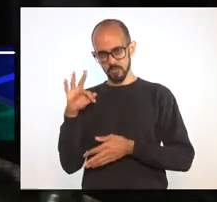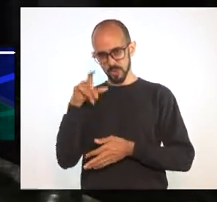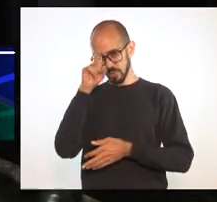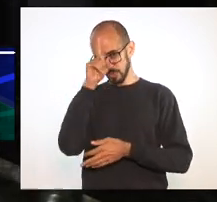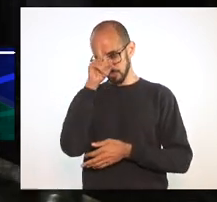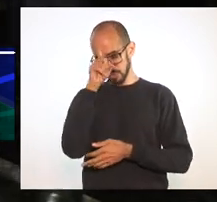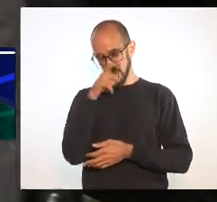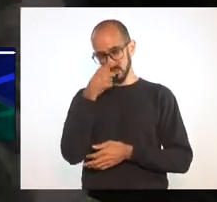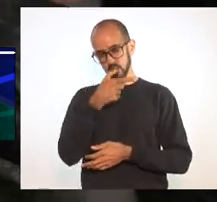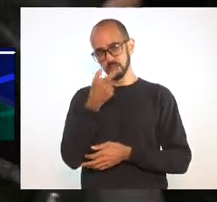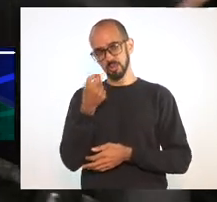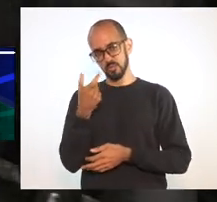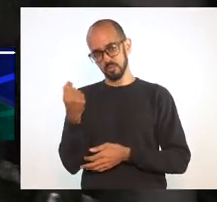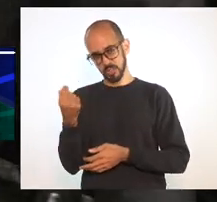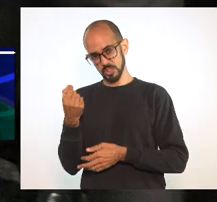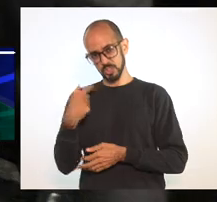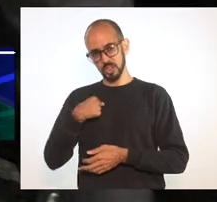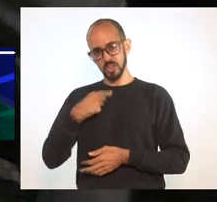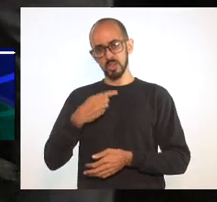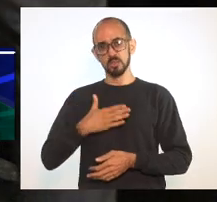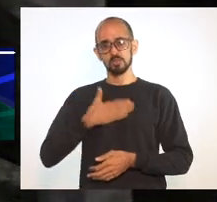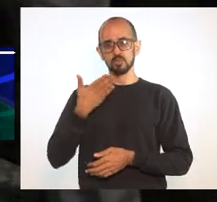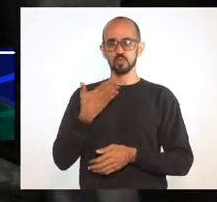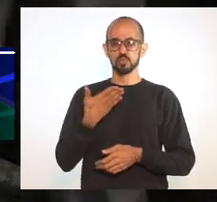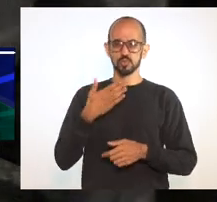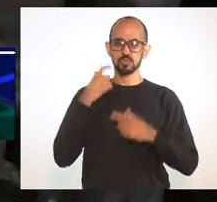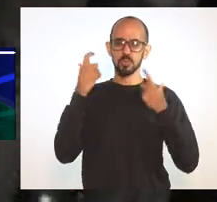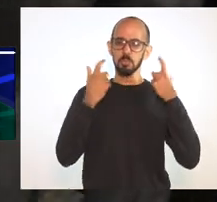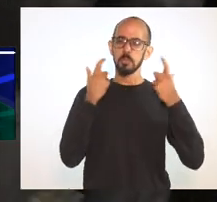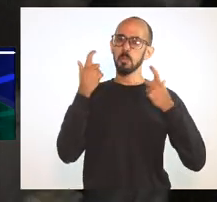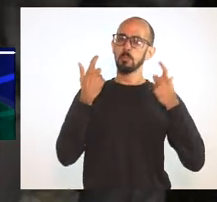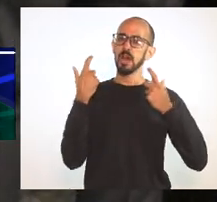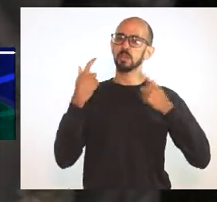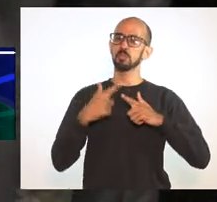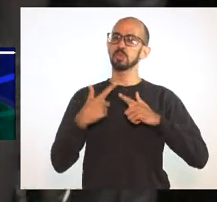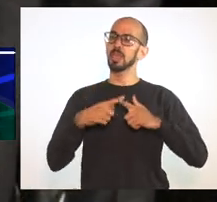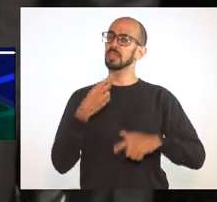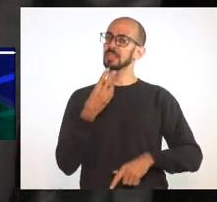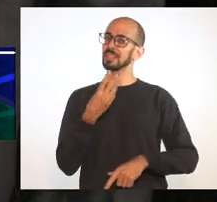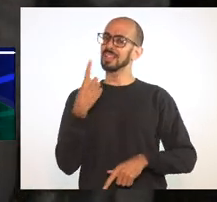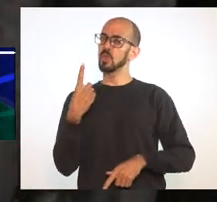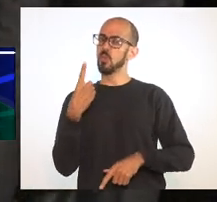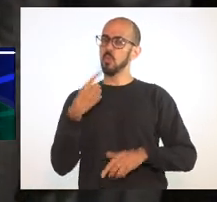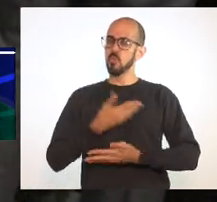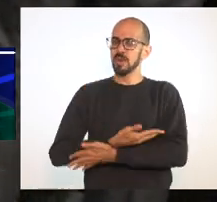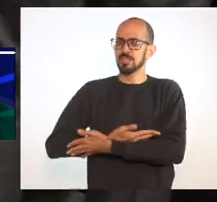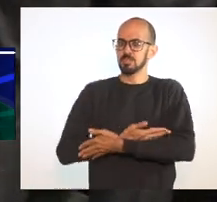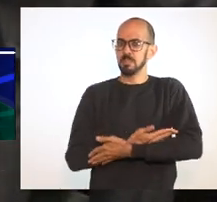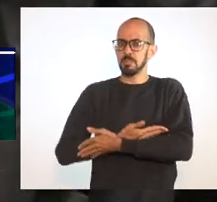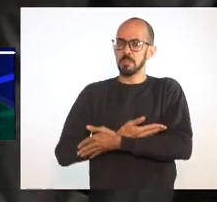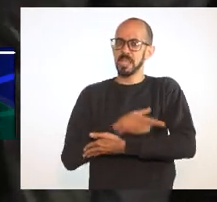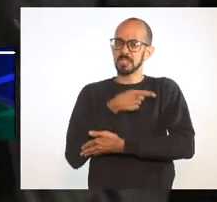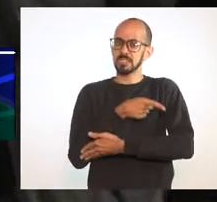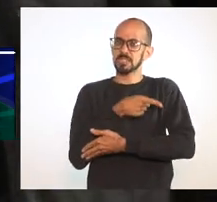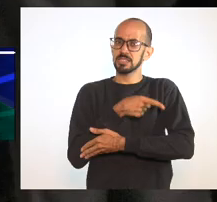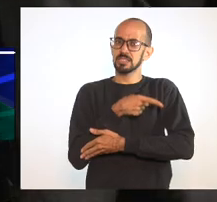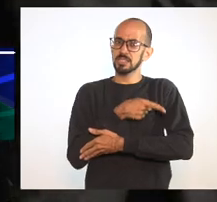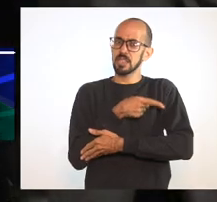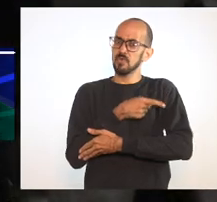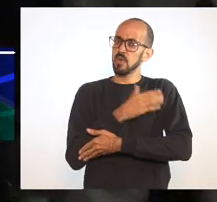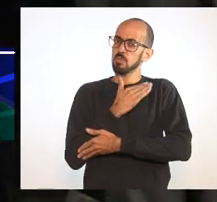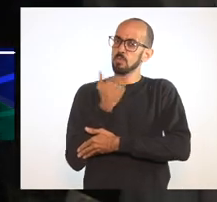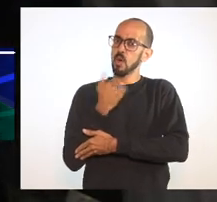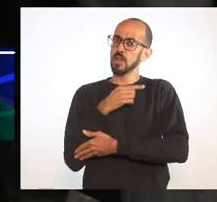2020, me causa muita preocupação, porque 31 desses bebês foram diagnosticados como se tivesse